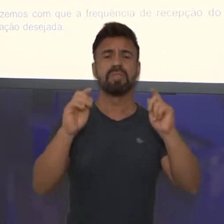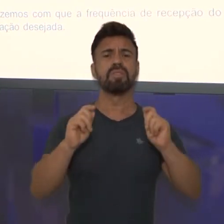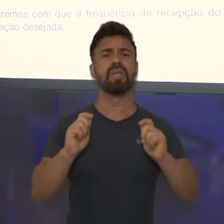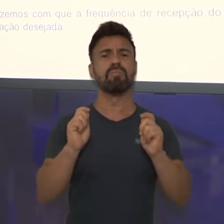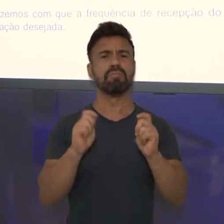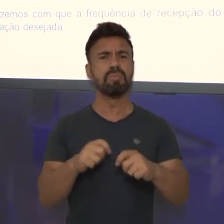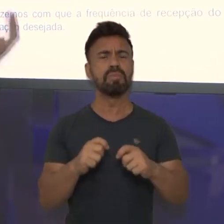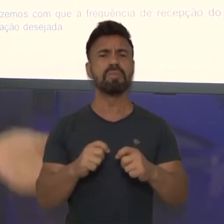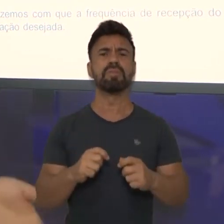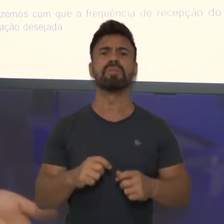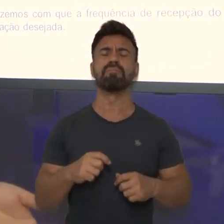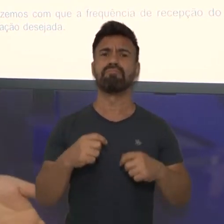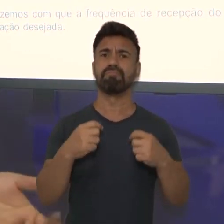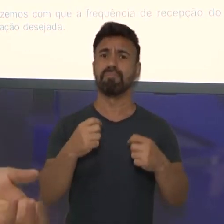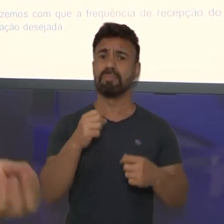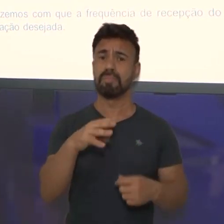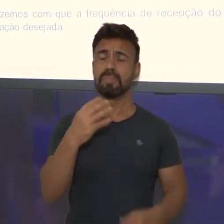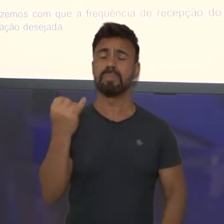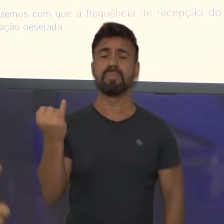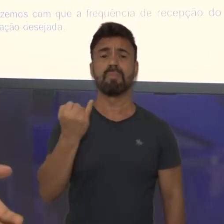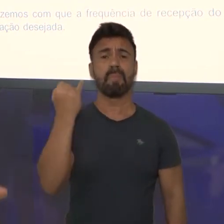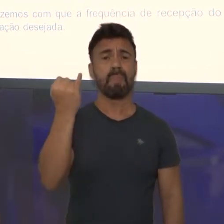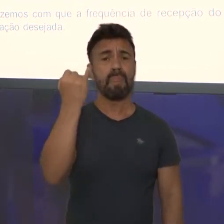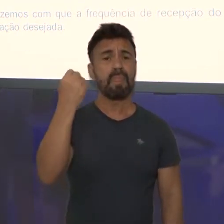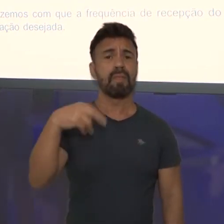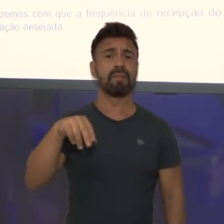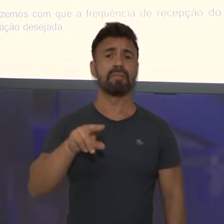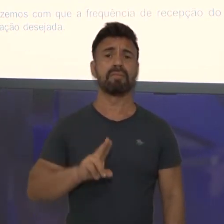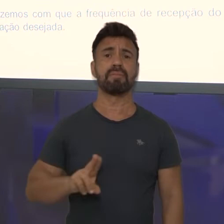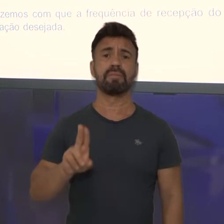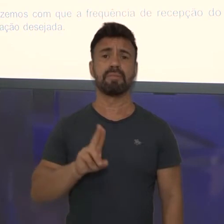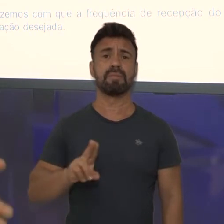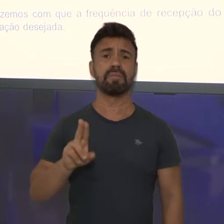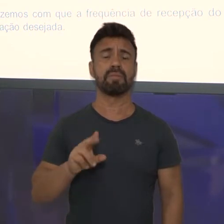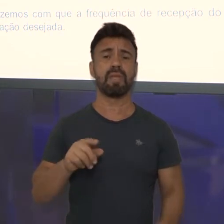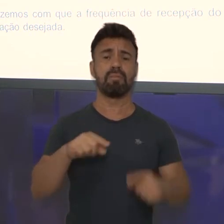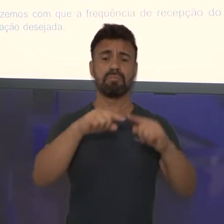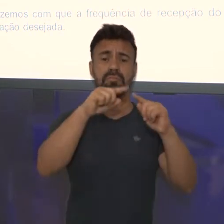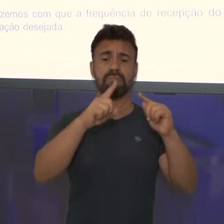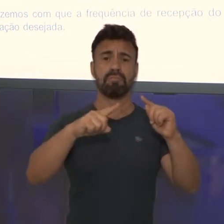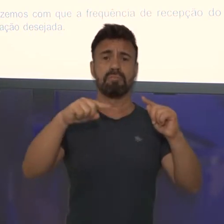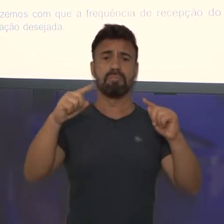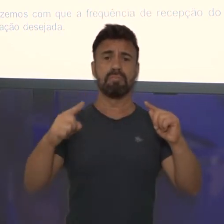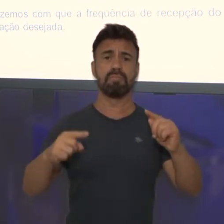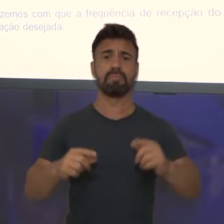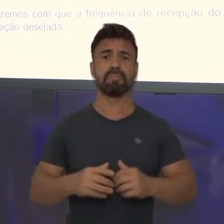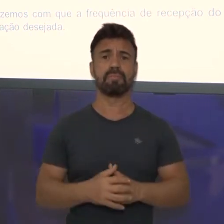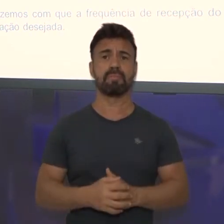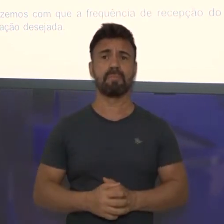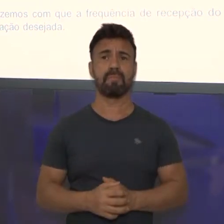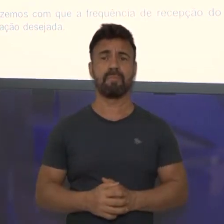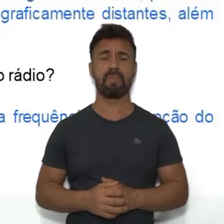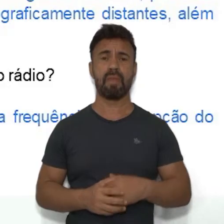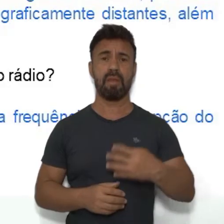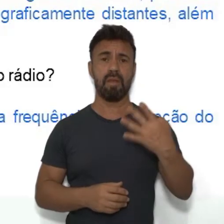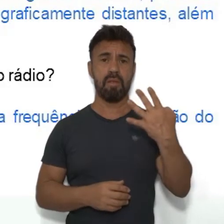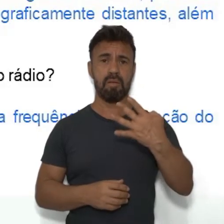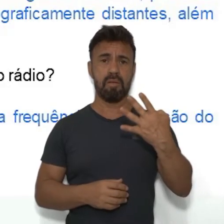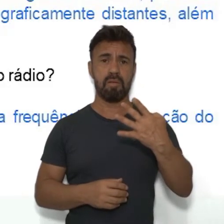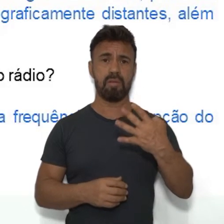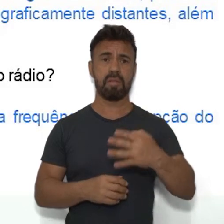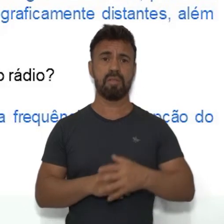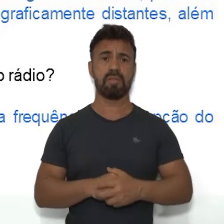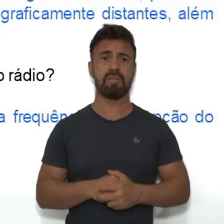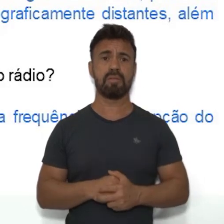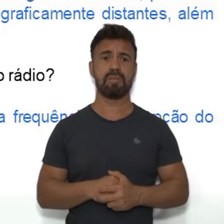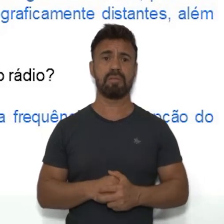acaba sendo indispensável essa utilização desse tipo de ondas. A quarta questão,